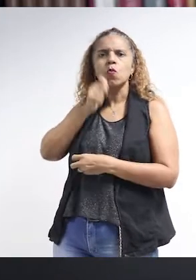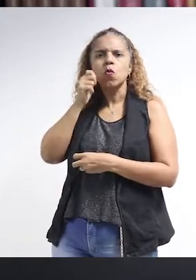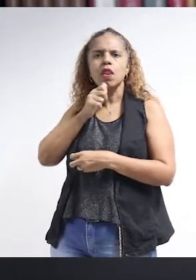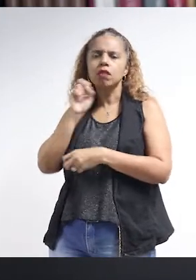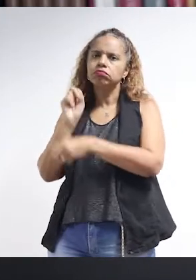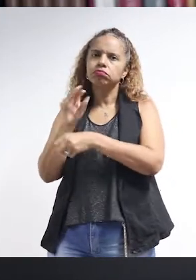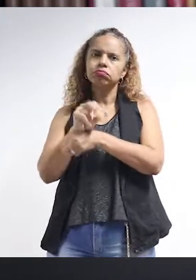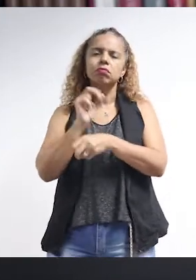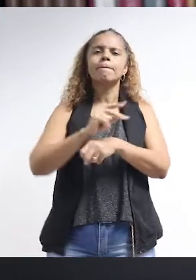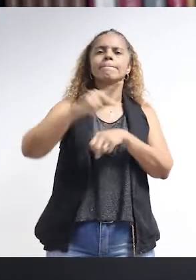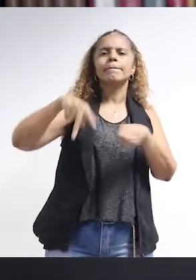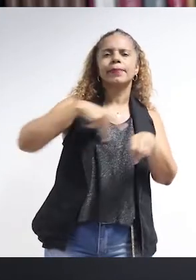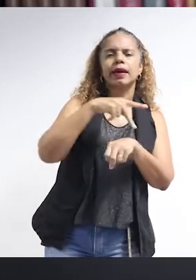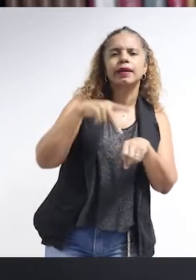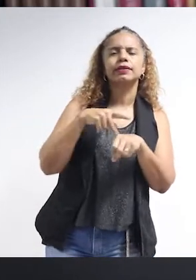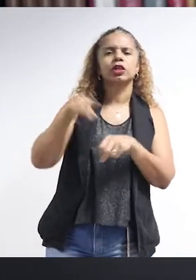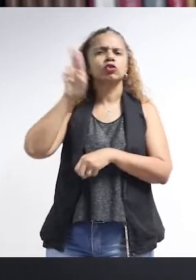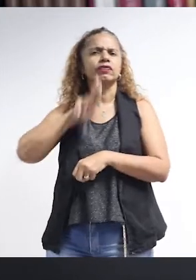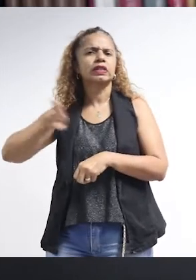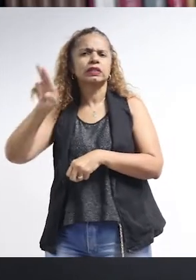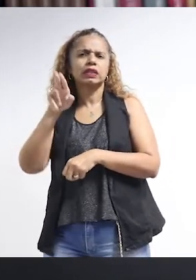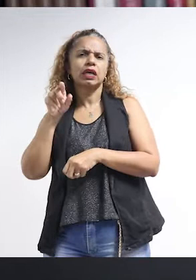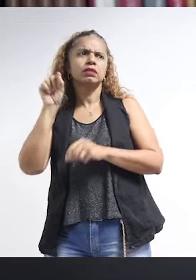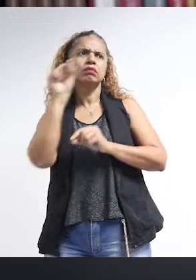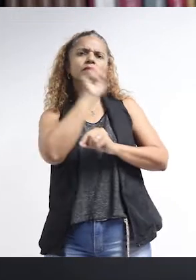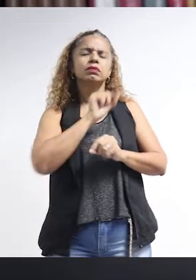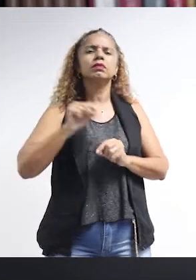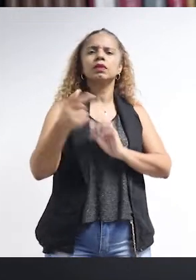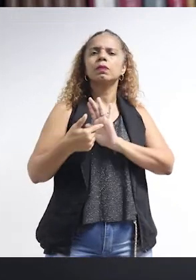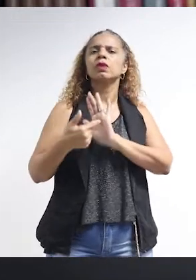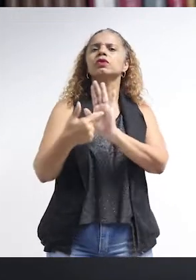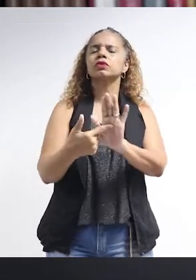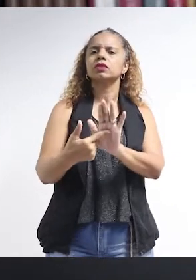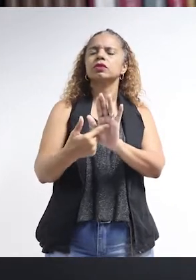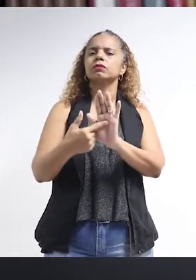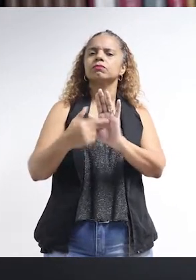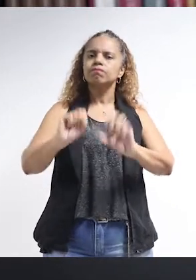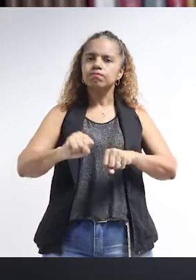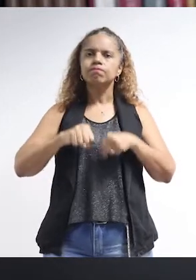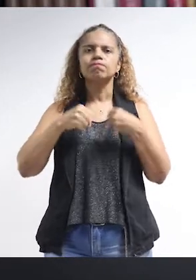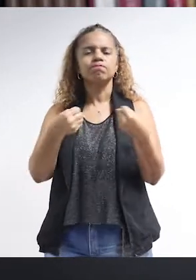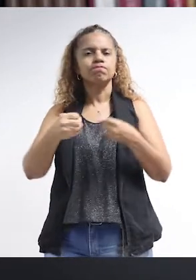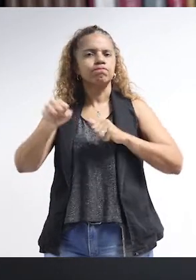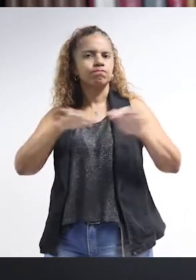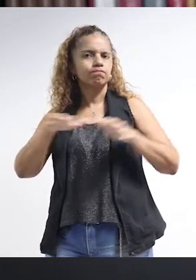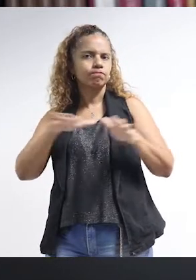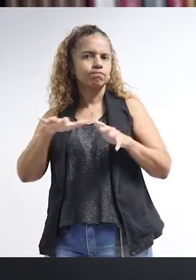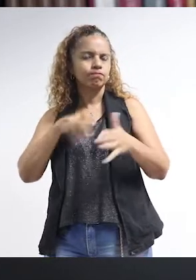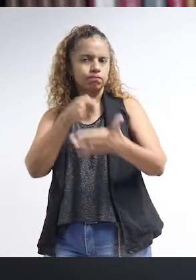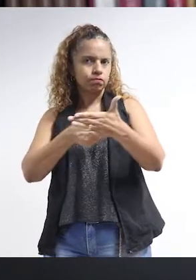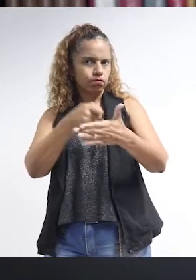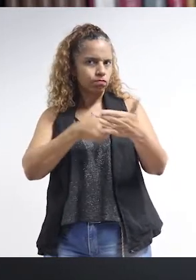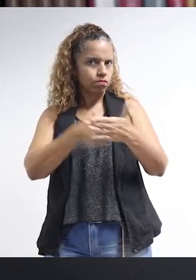ocupando praças, ocupando universidades, demonstrando uma grande capacidade de mobilização, uma